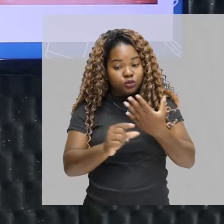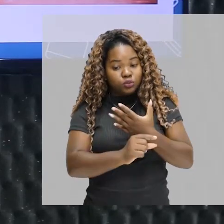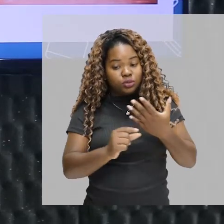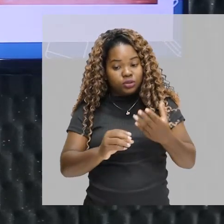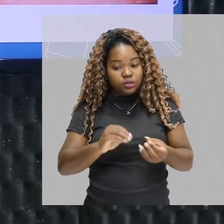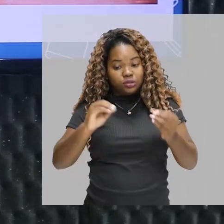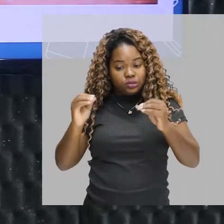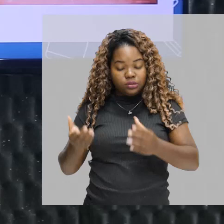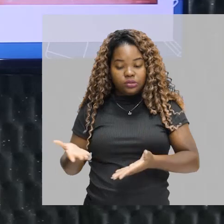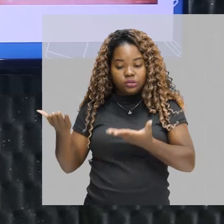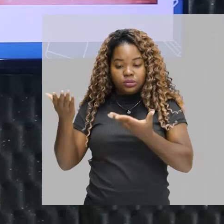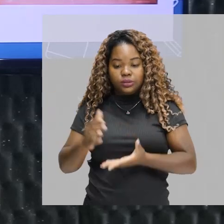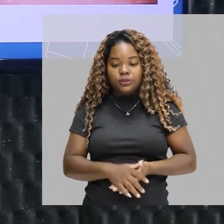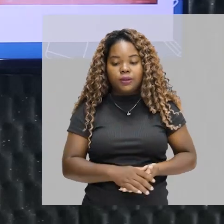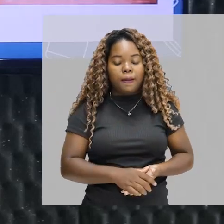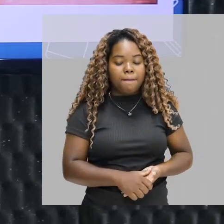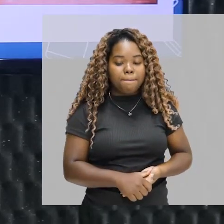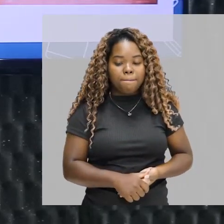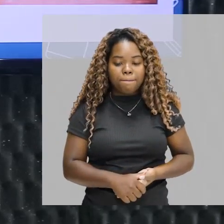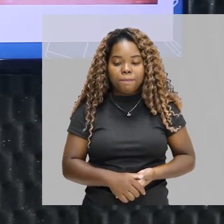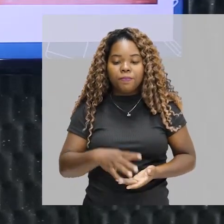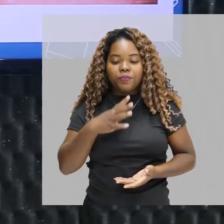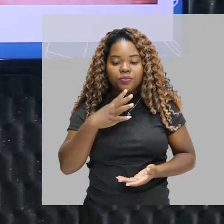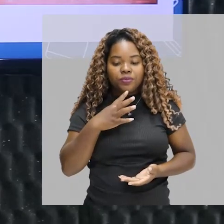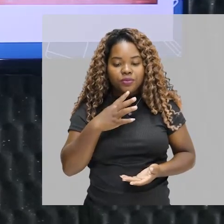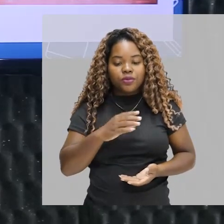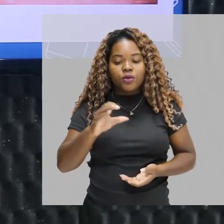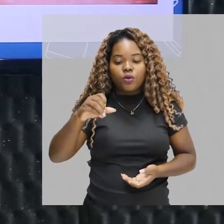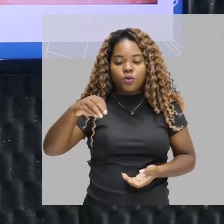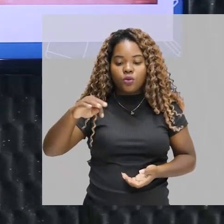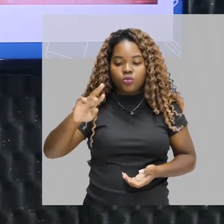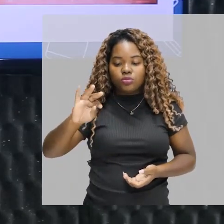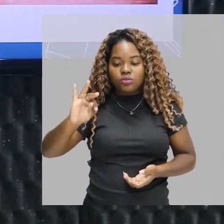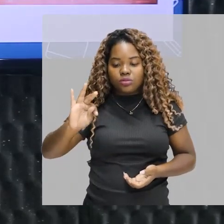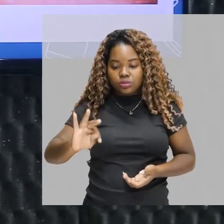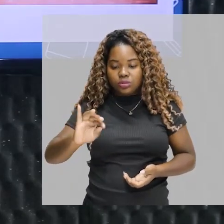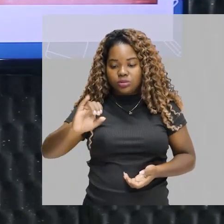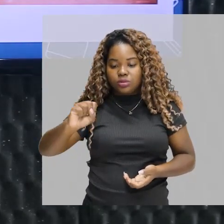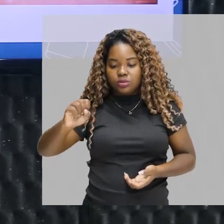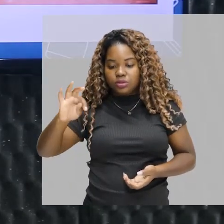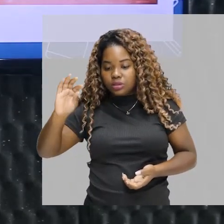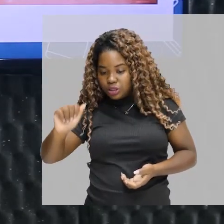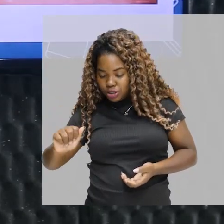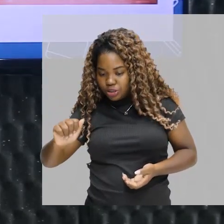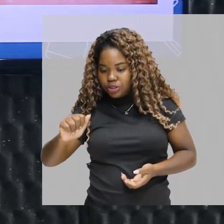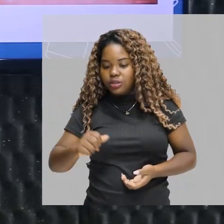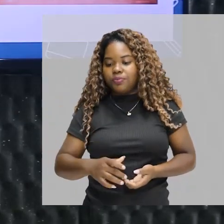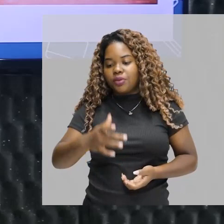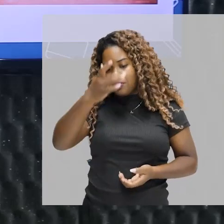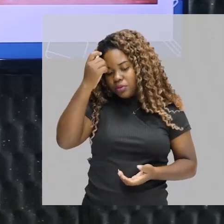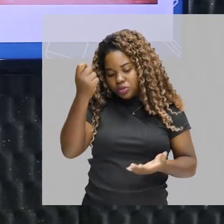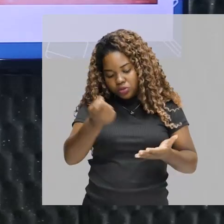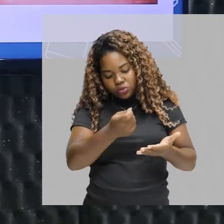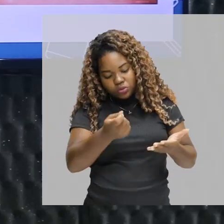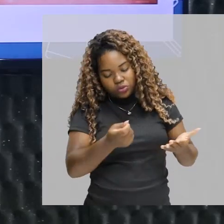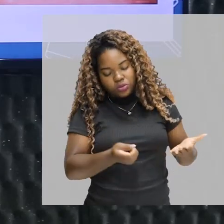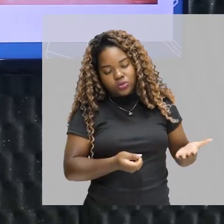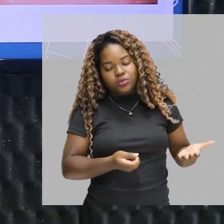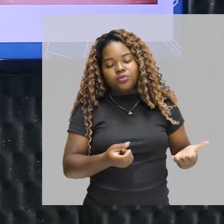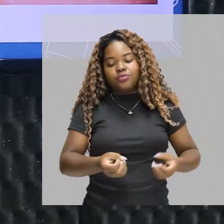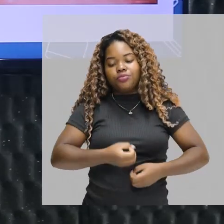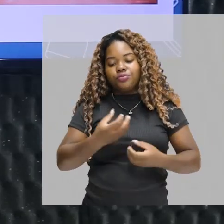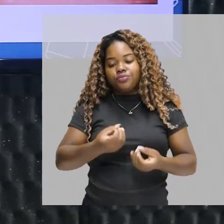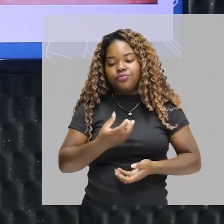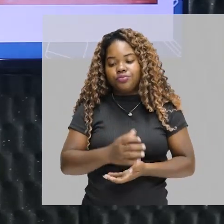aqui são reconhecidamente contistas, tá? O que que é um contista? É alguém que escreve contos. O que é